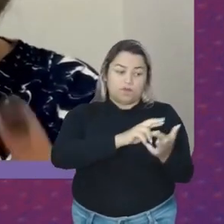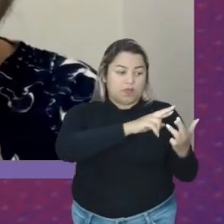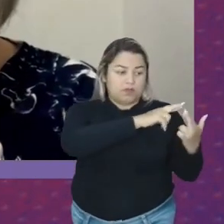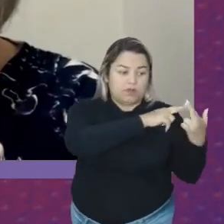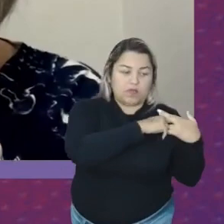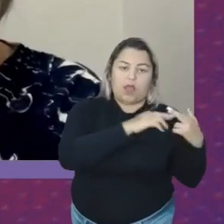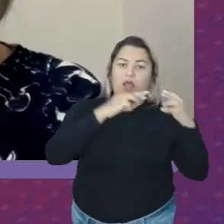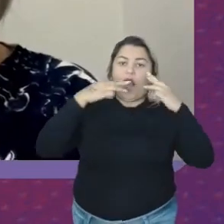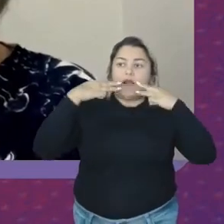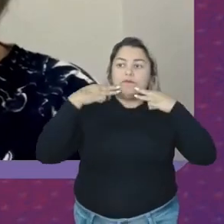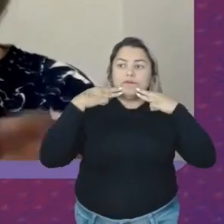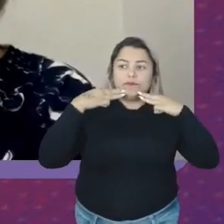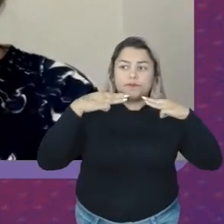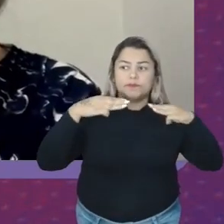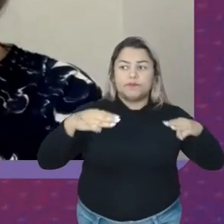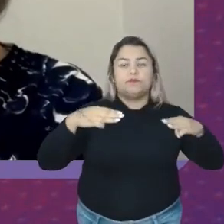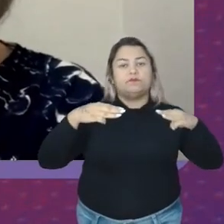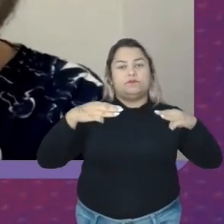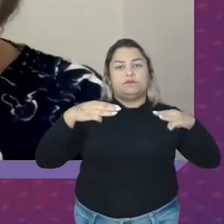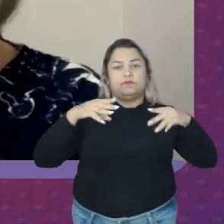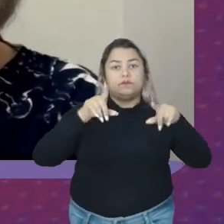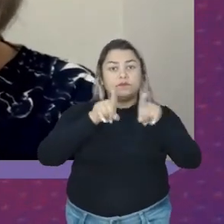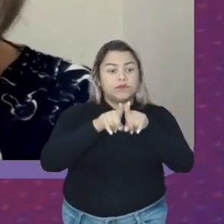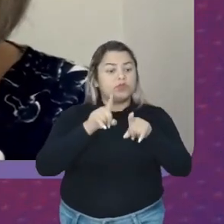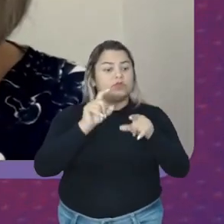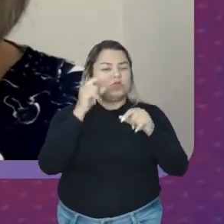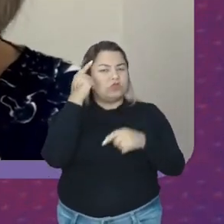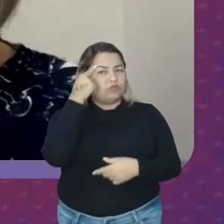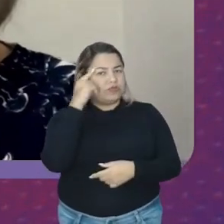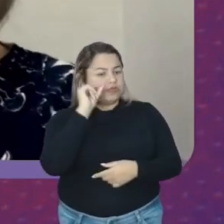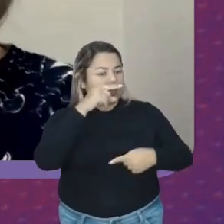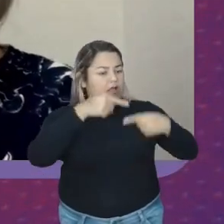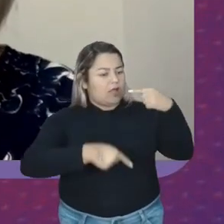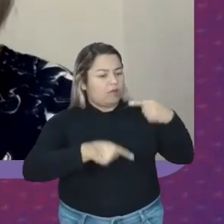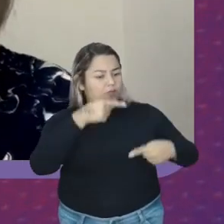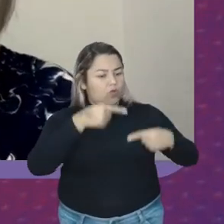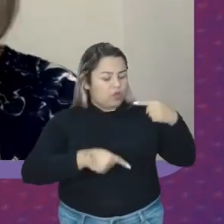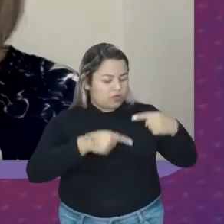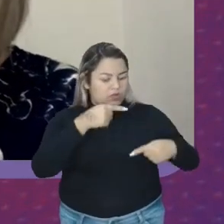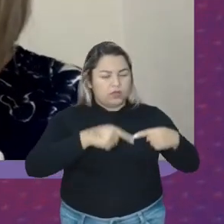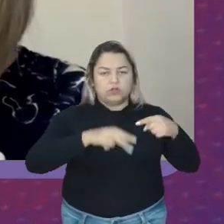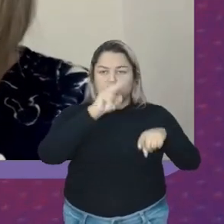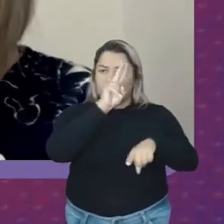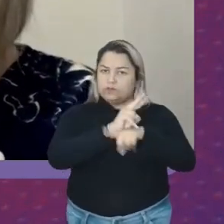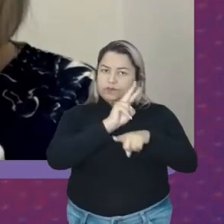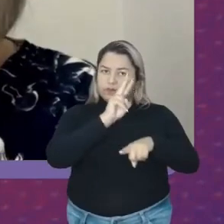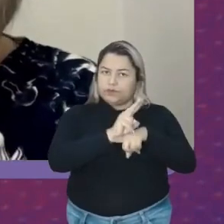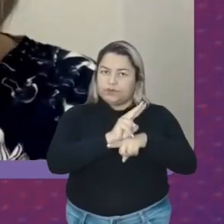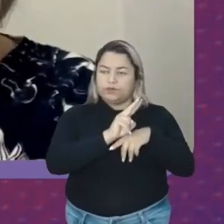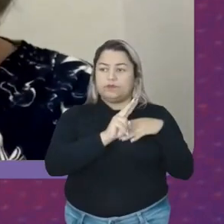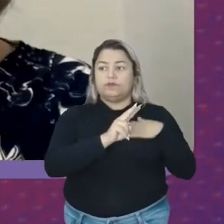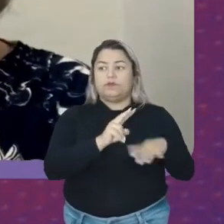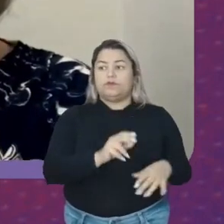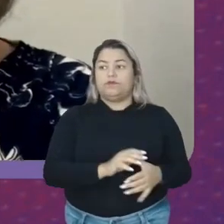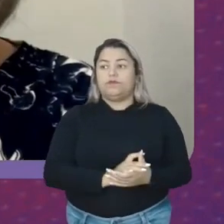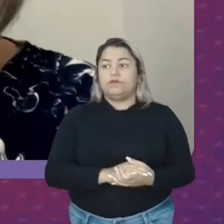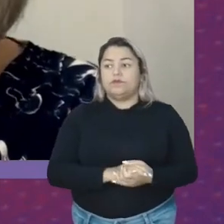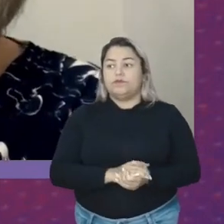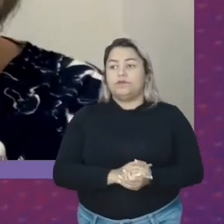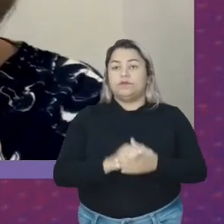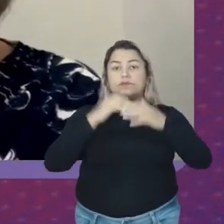a missão de elaborar e pensar políticas de prevenção